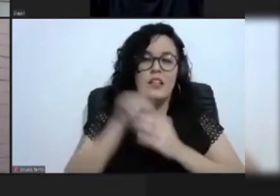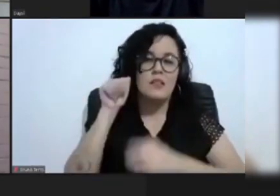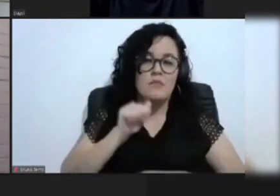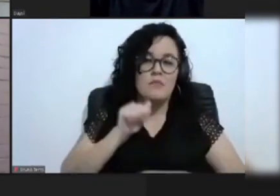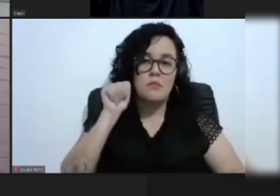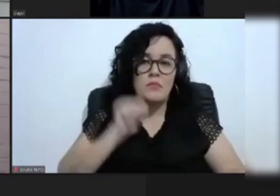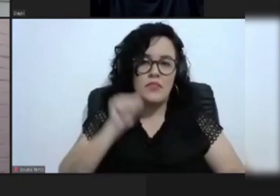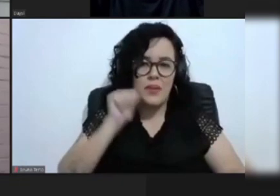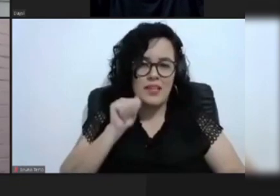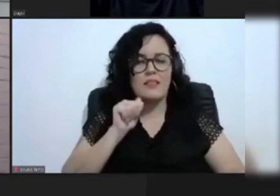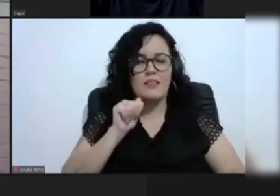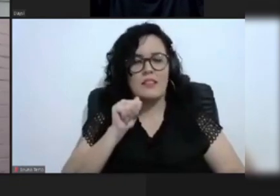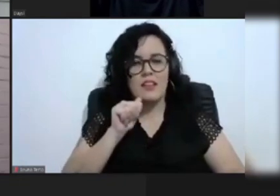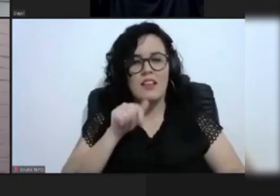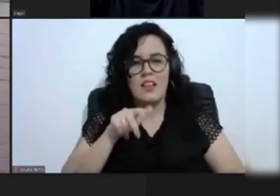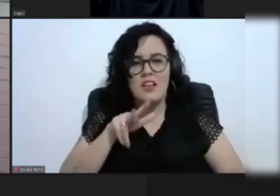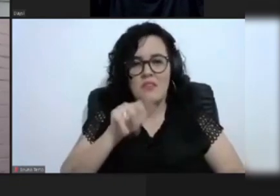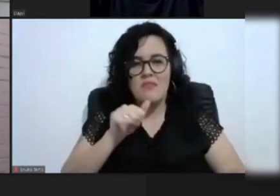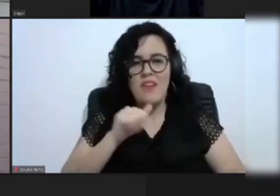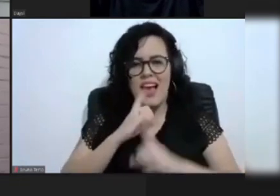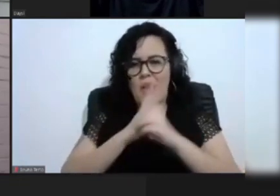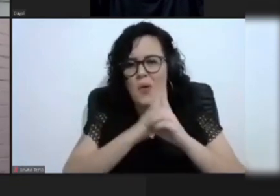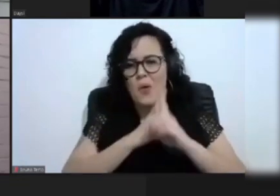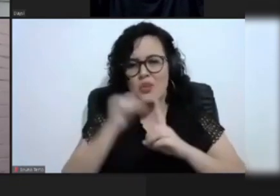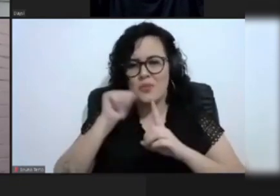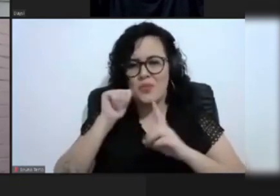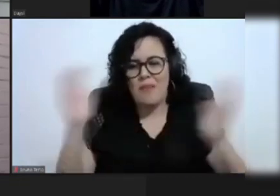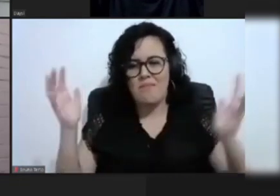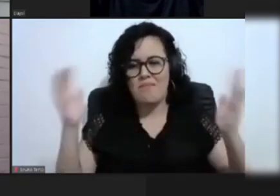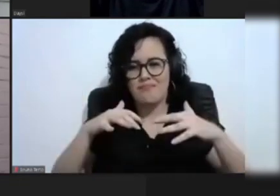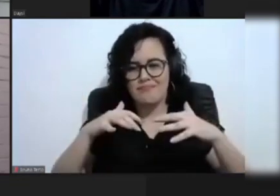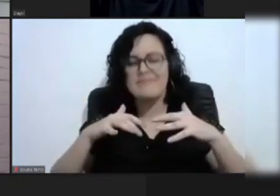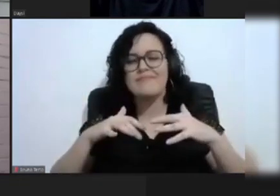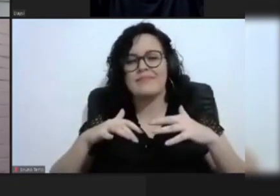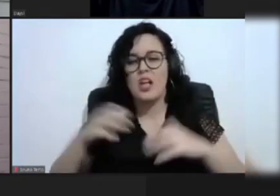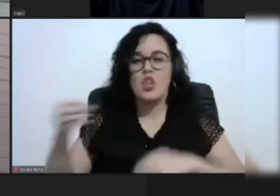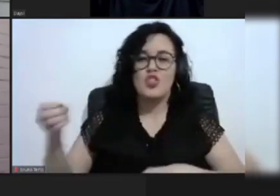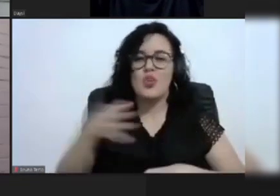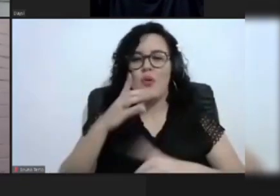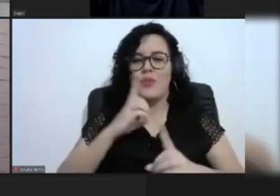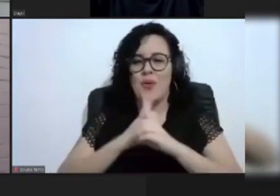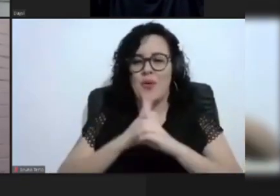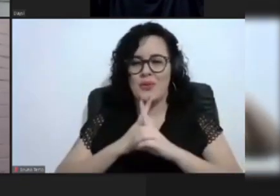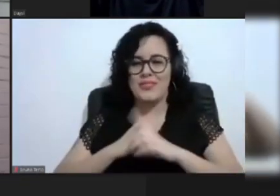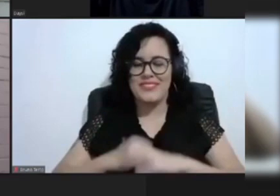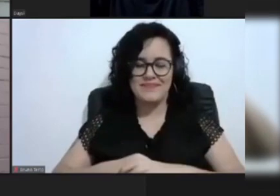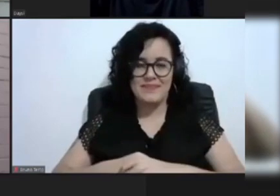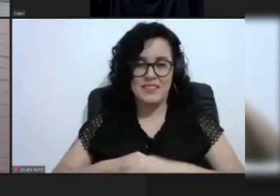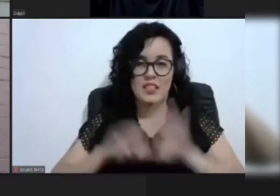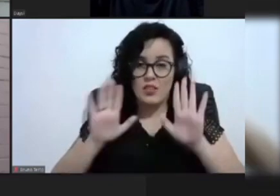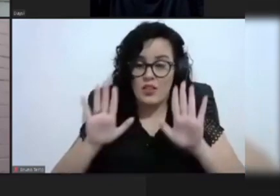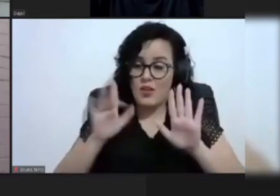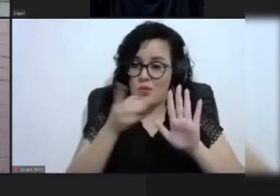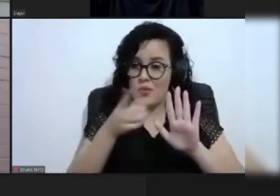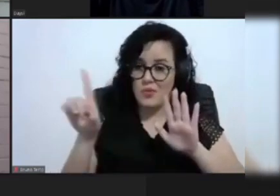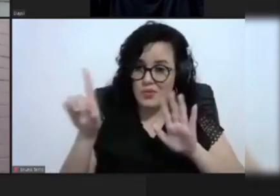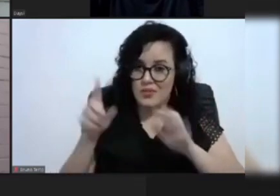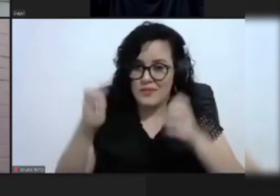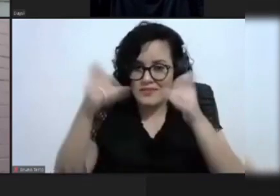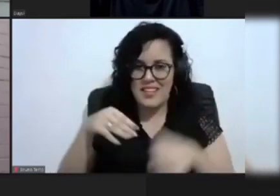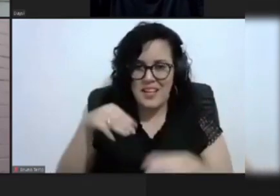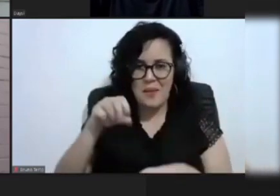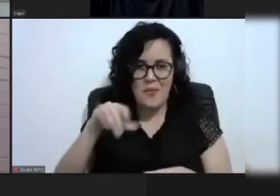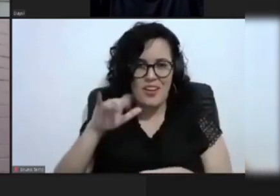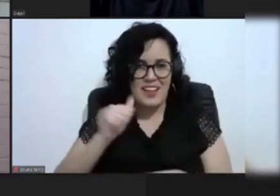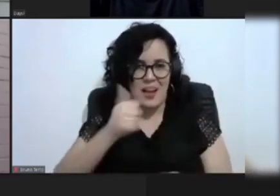vai promover esse encontro de mulheres, né? Um novo encontro de mulheres. Só para fechar, senão a Mônica me mata, não me